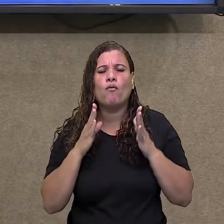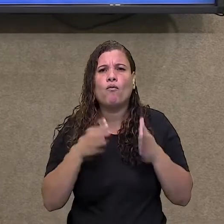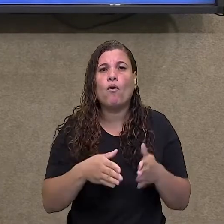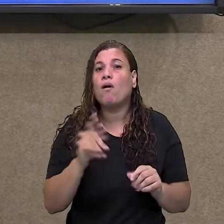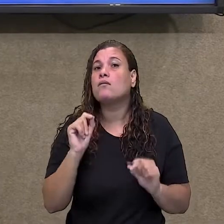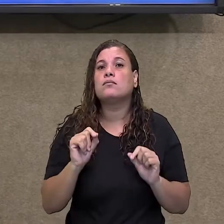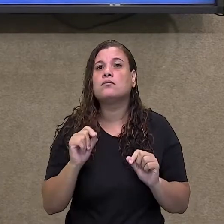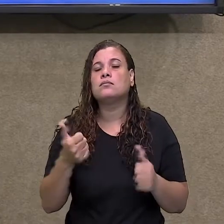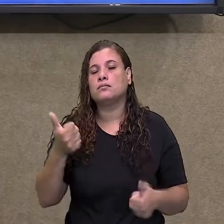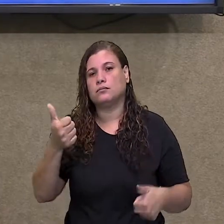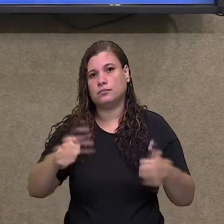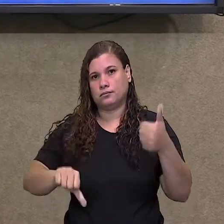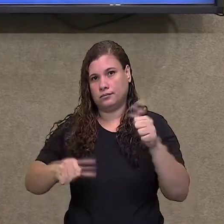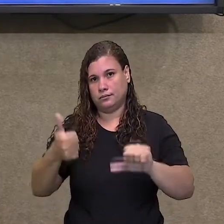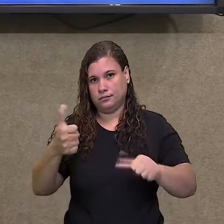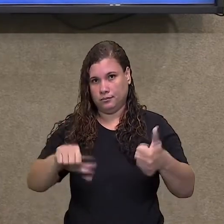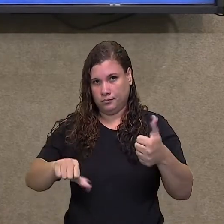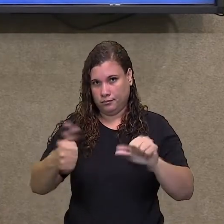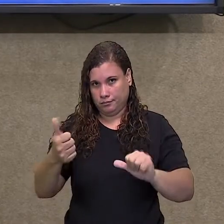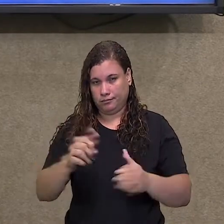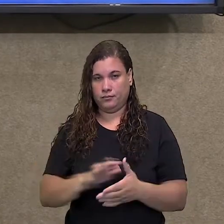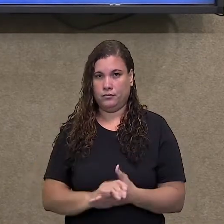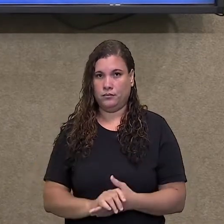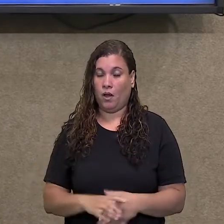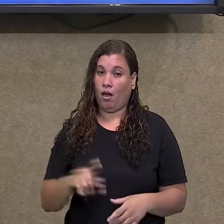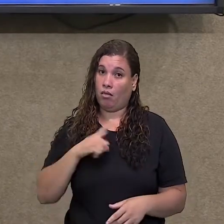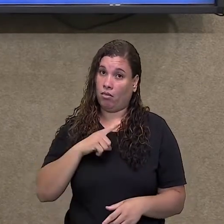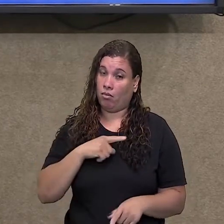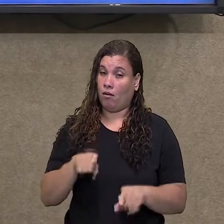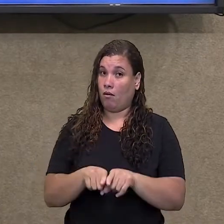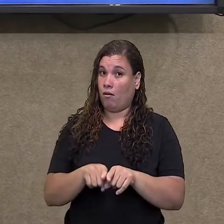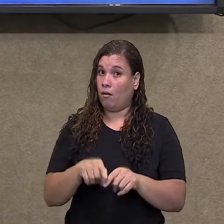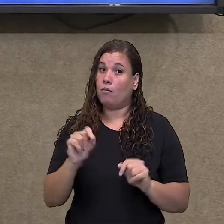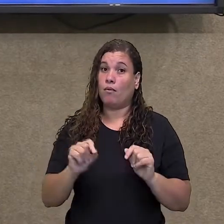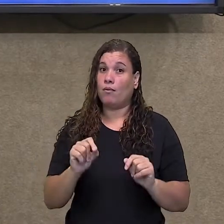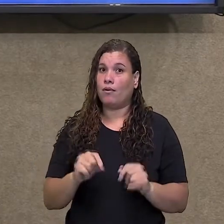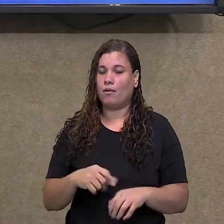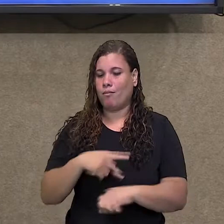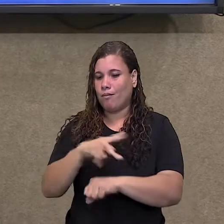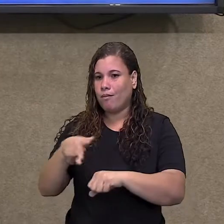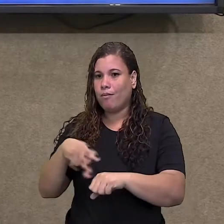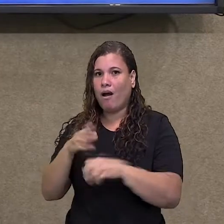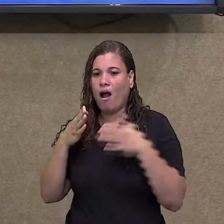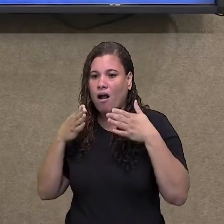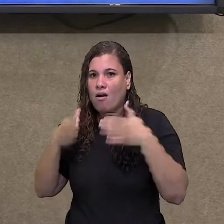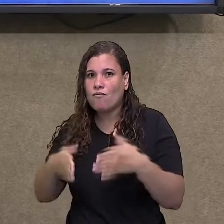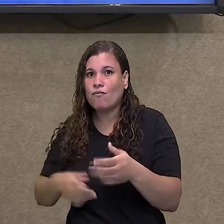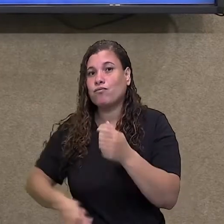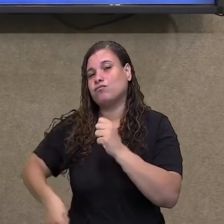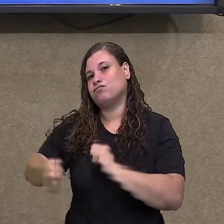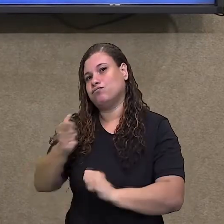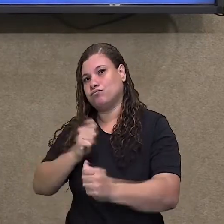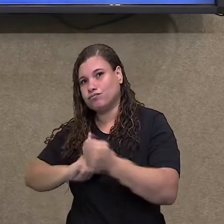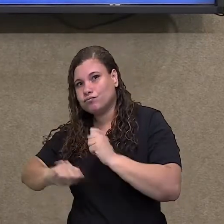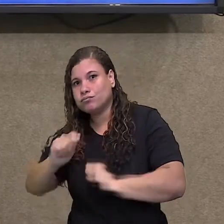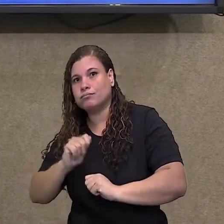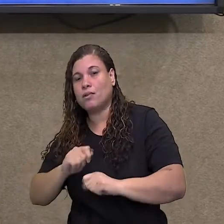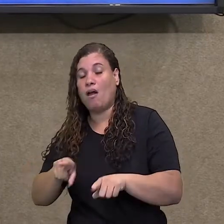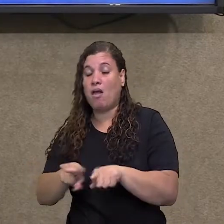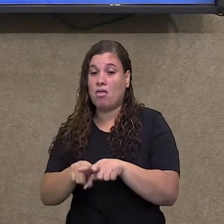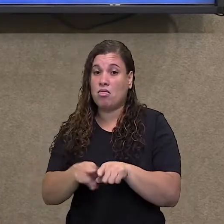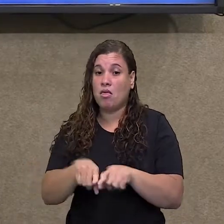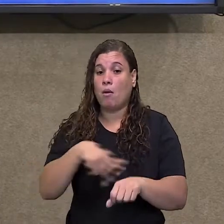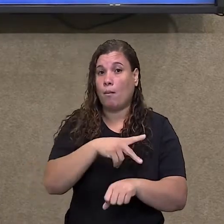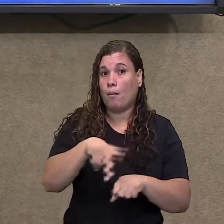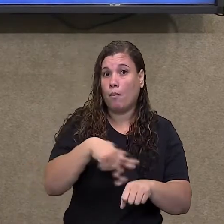é realizada ali naquele local. Mas há países que é por quantitativo, por